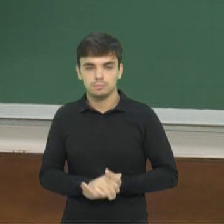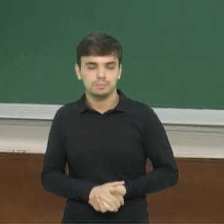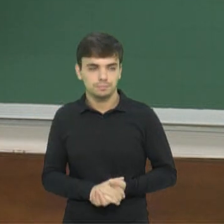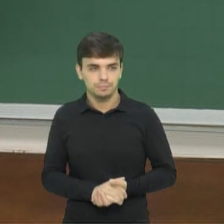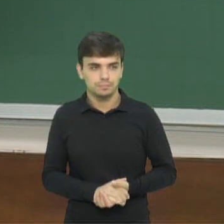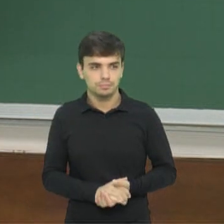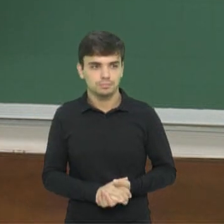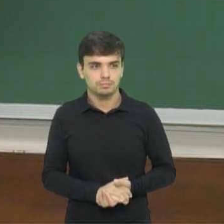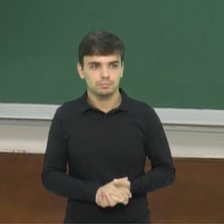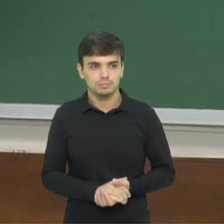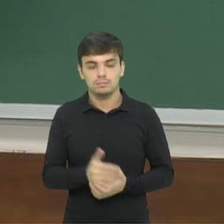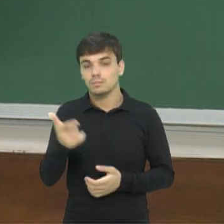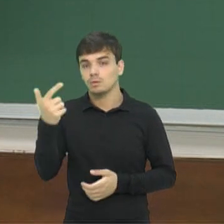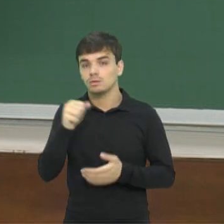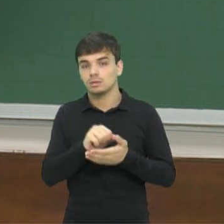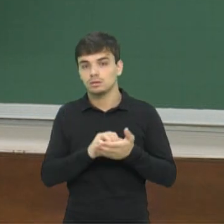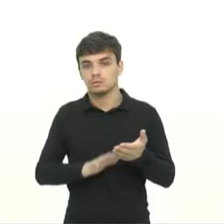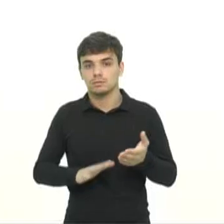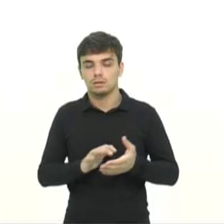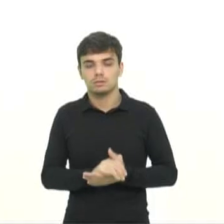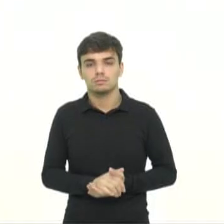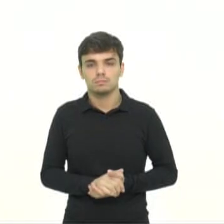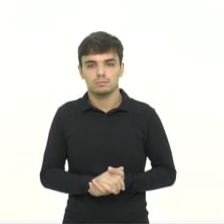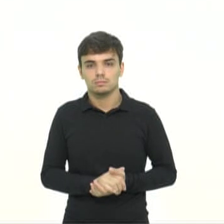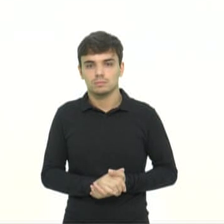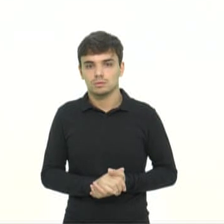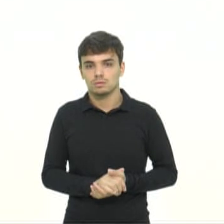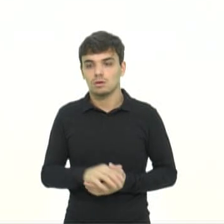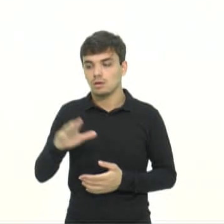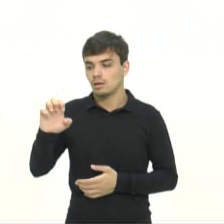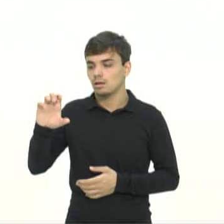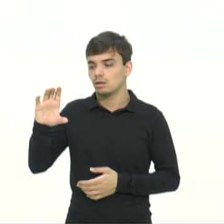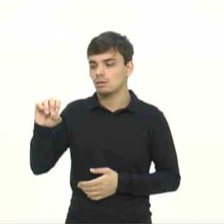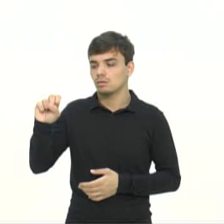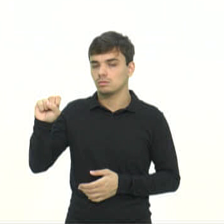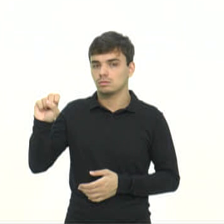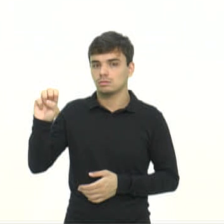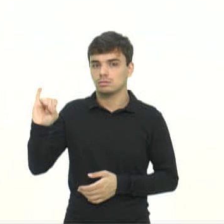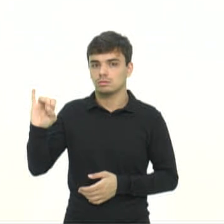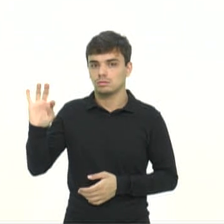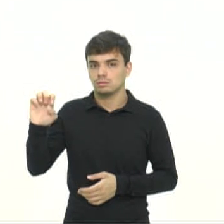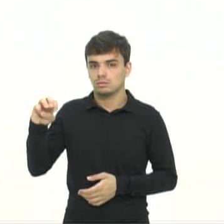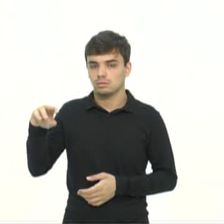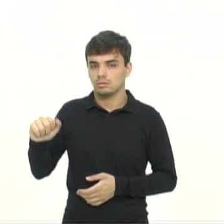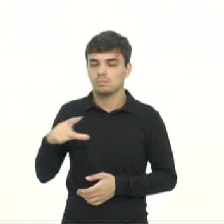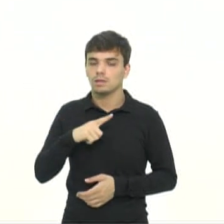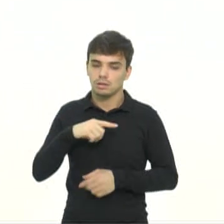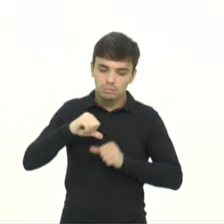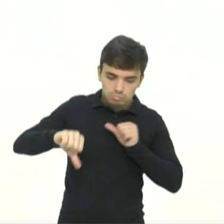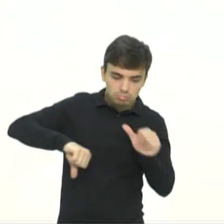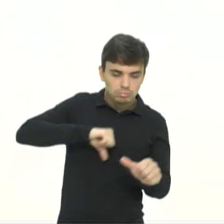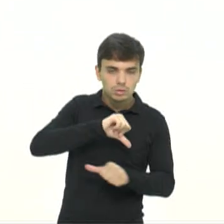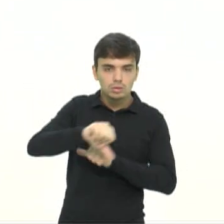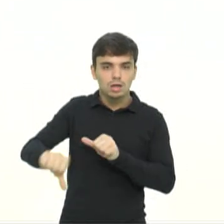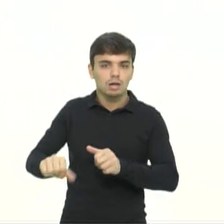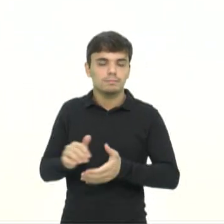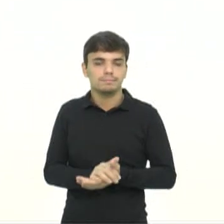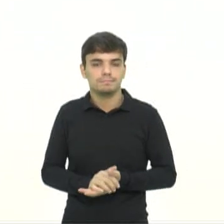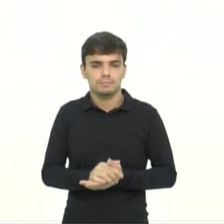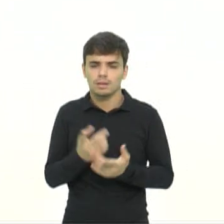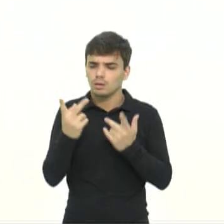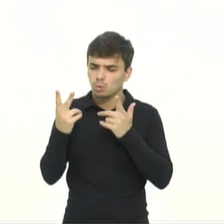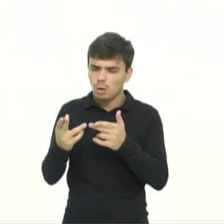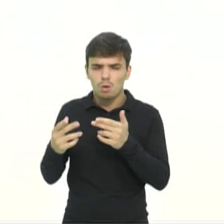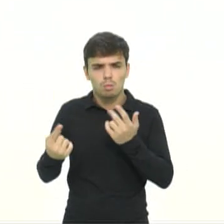responder. Mais um aqui, gente. Os ecossistemas naturais estão em constante modificação. Como se fosse um